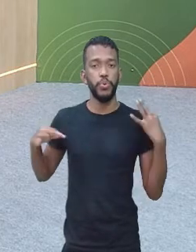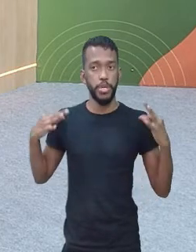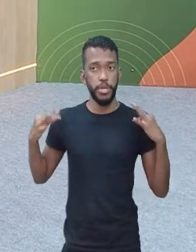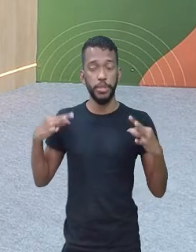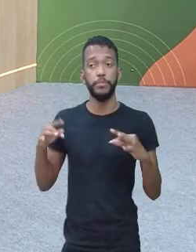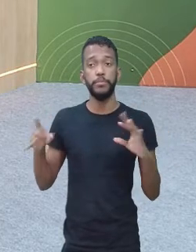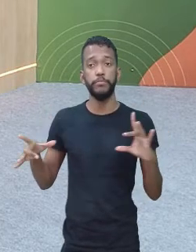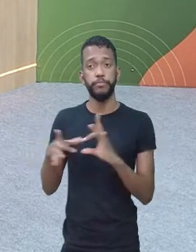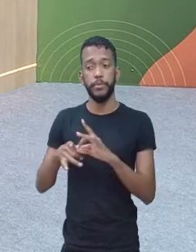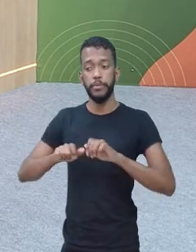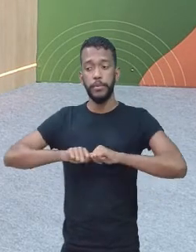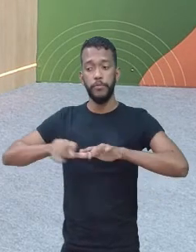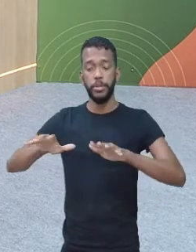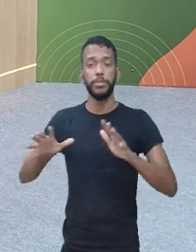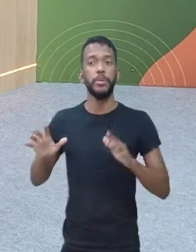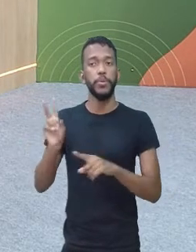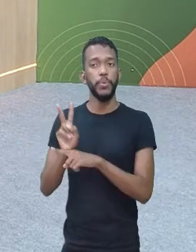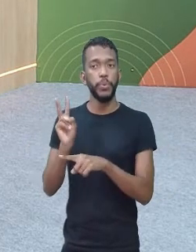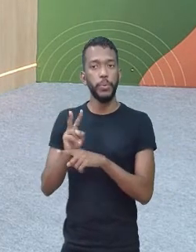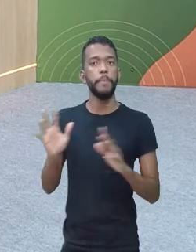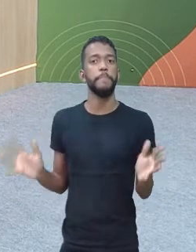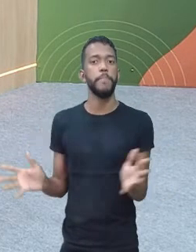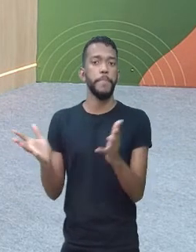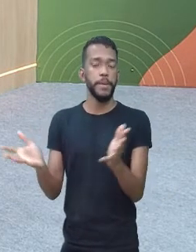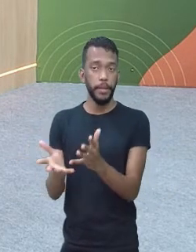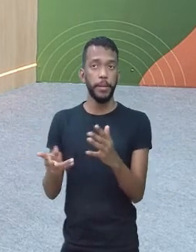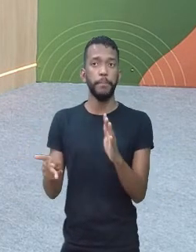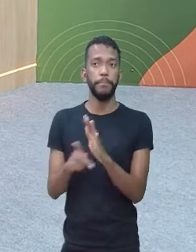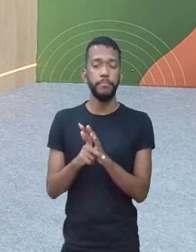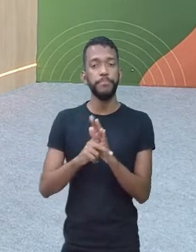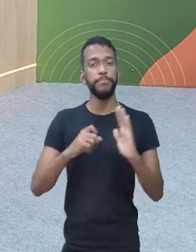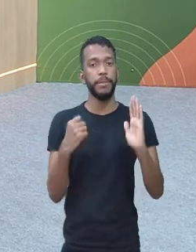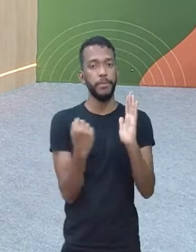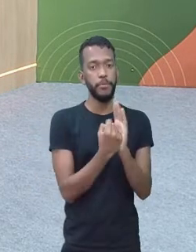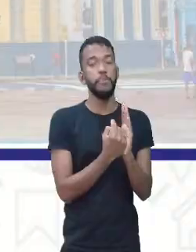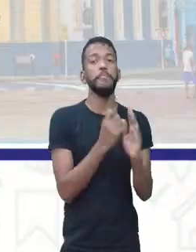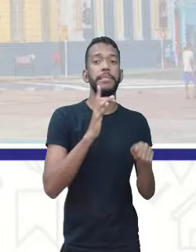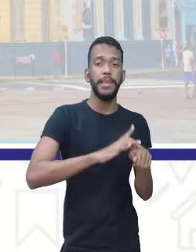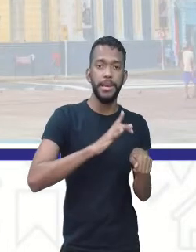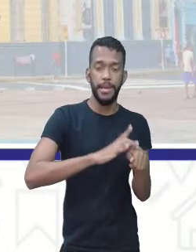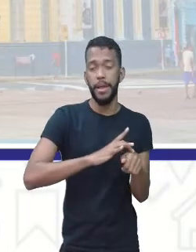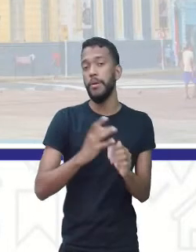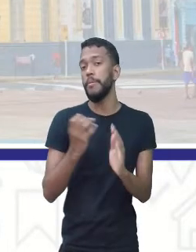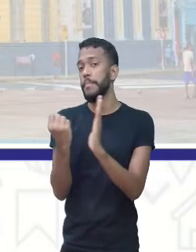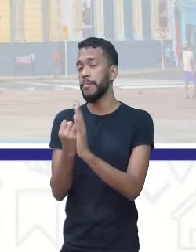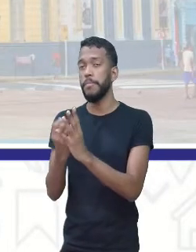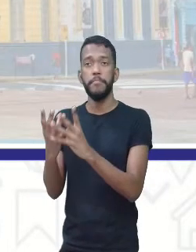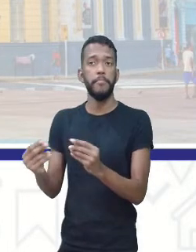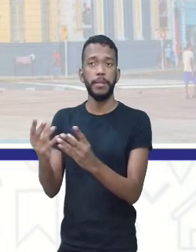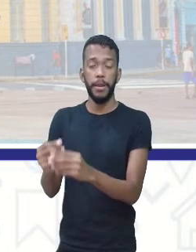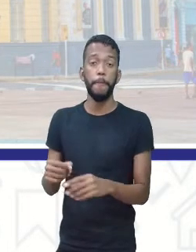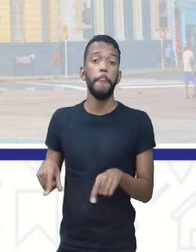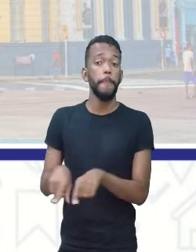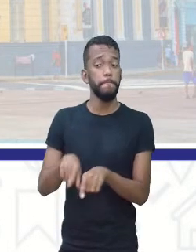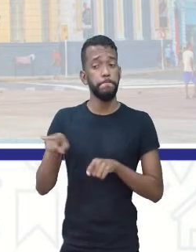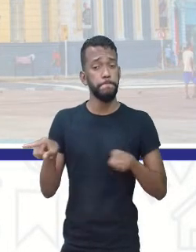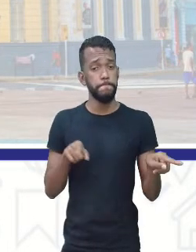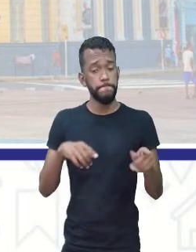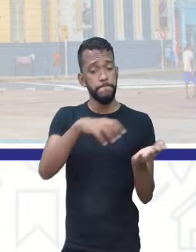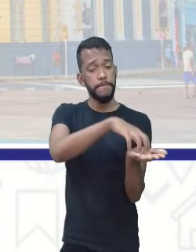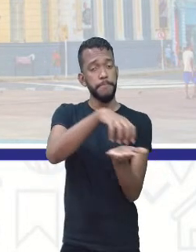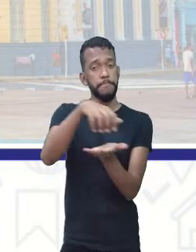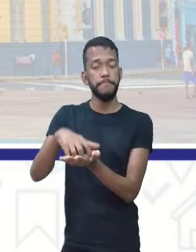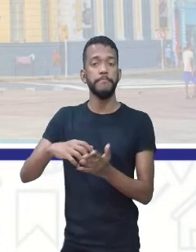material e imaterial do país. Dentre várias funções, esses órgãos são responsáveis, por exemplo,